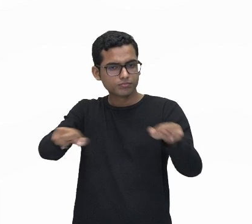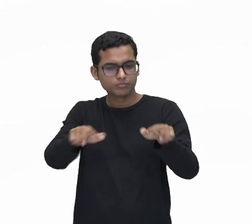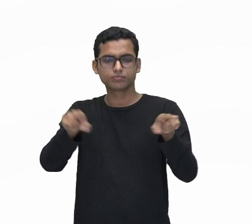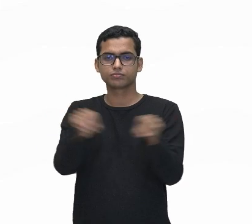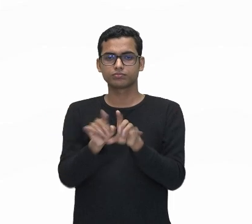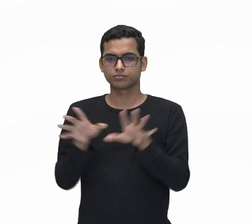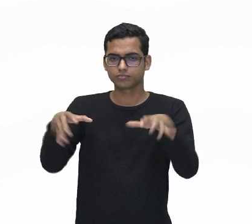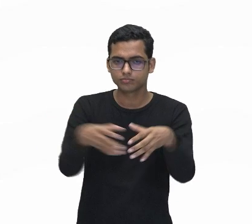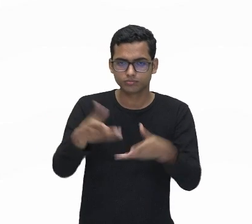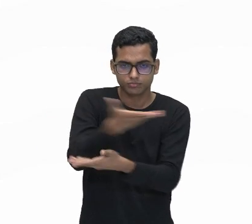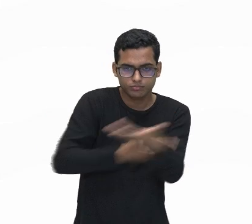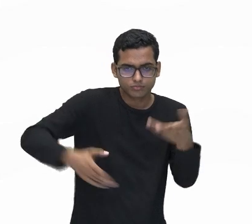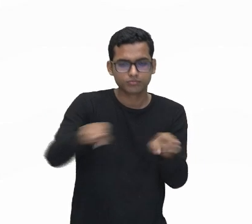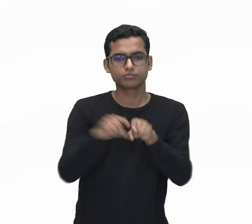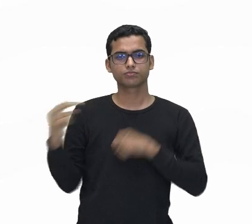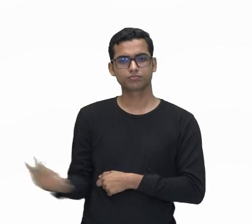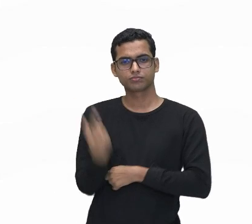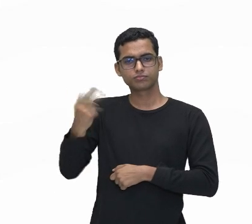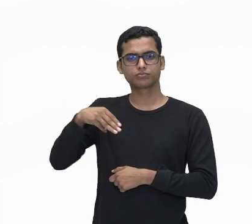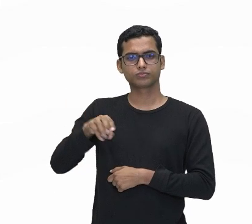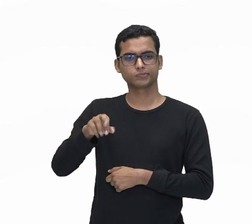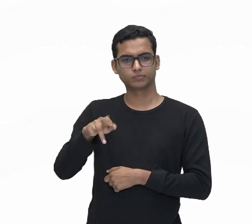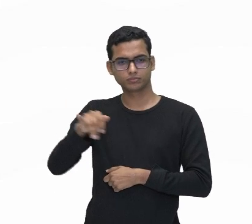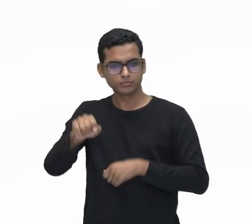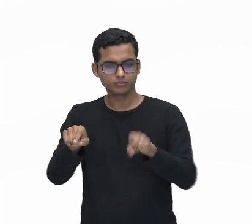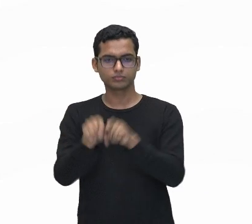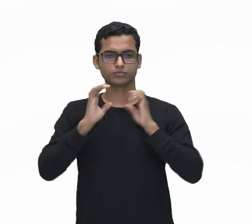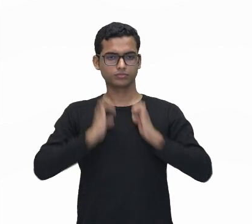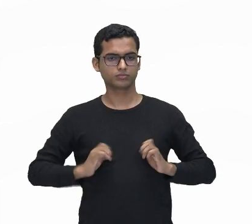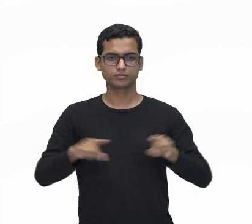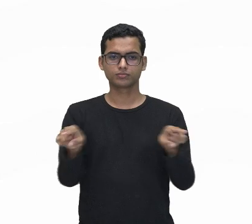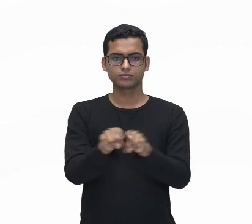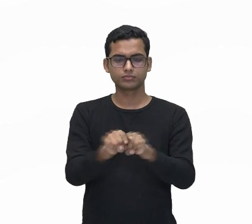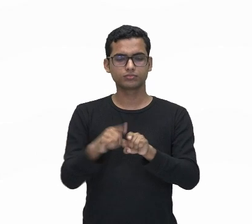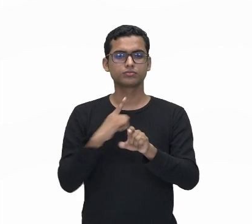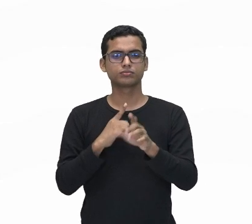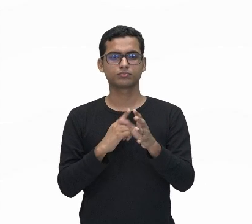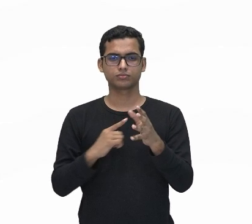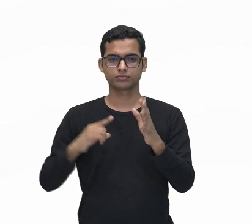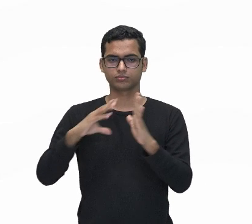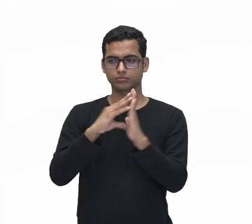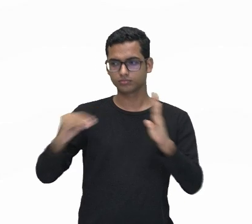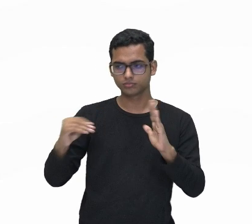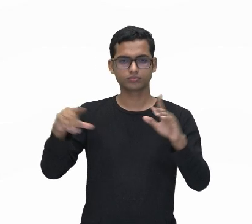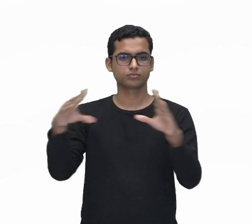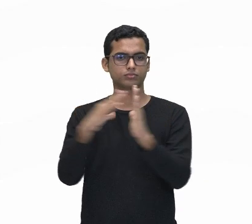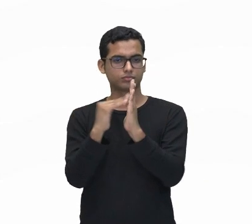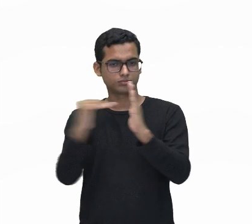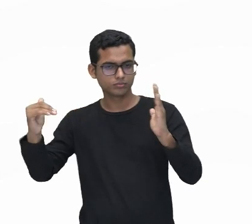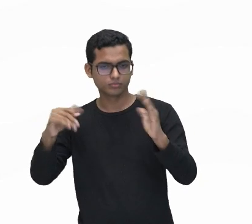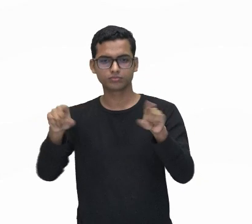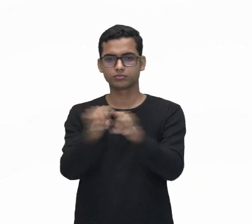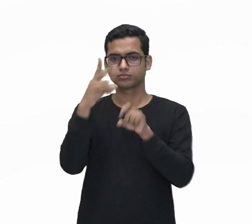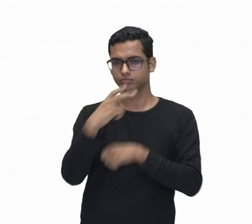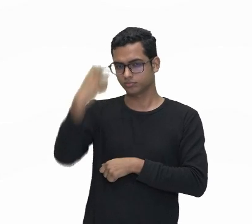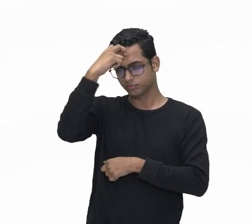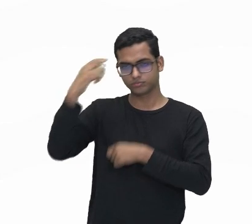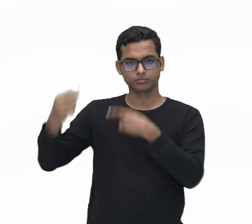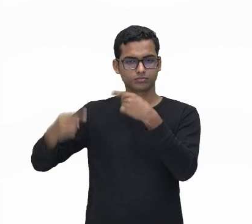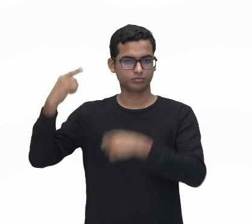e coletividades mediante os valores morais, éticos, estéticos, culturais